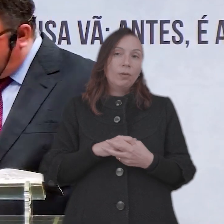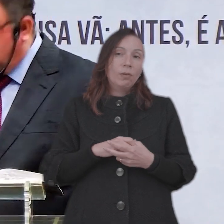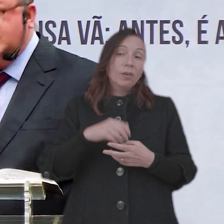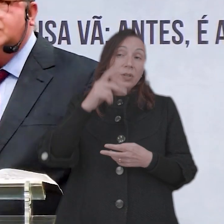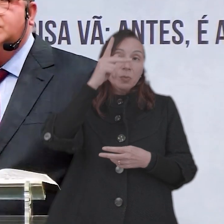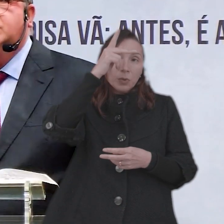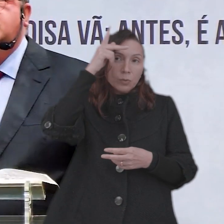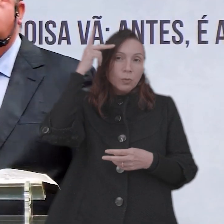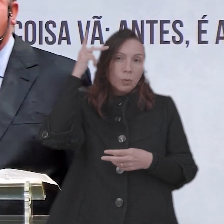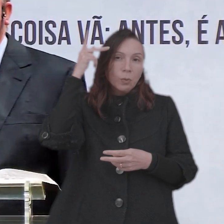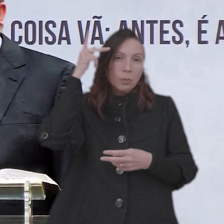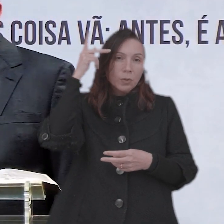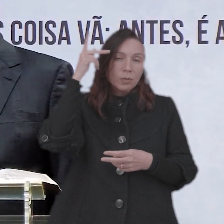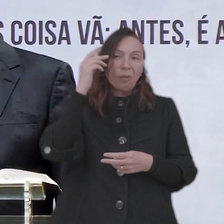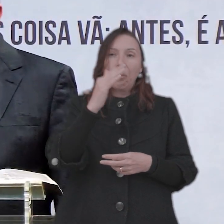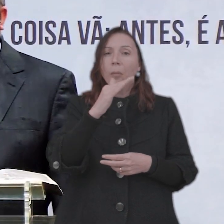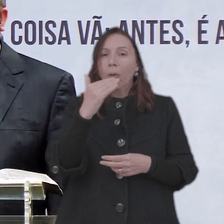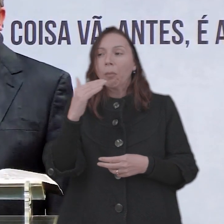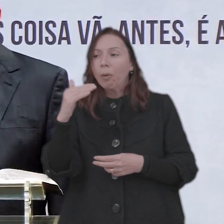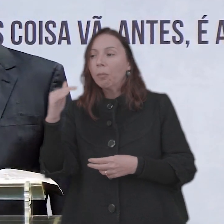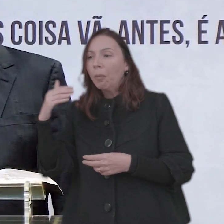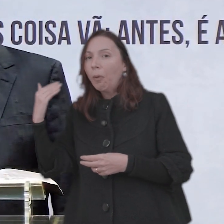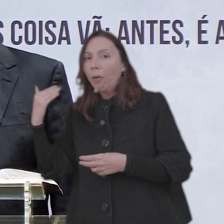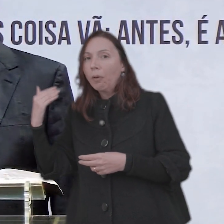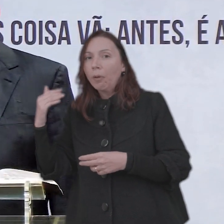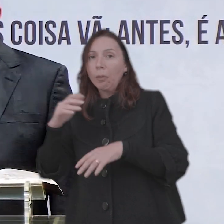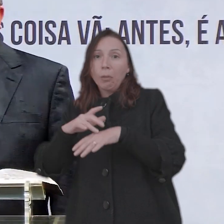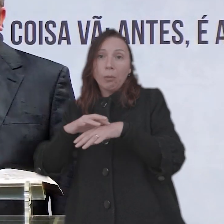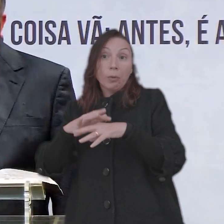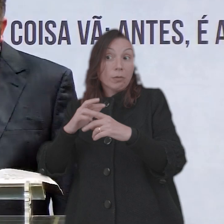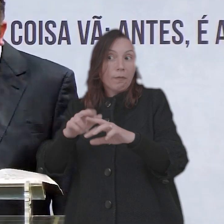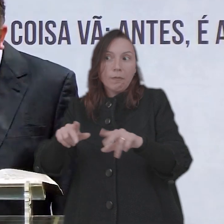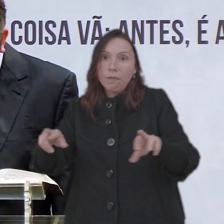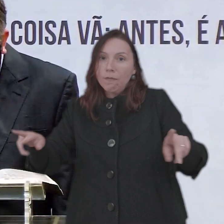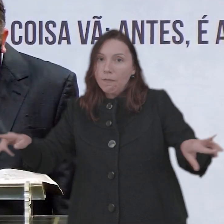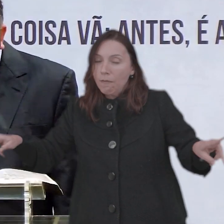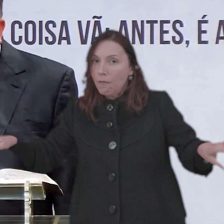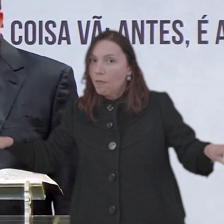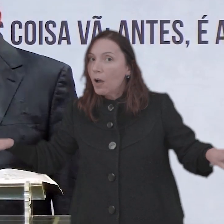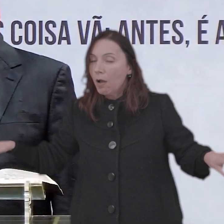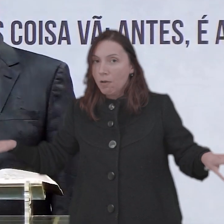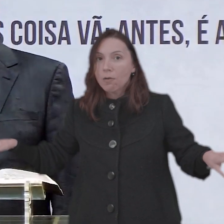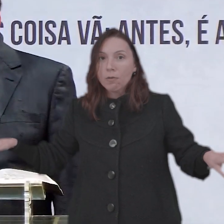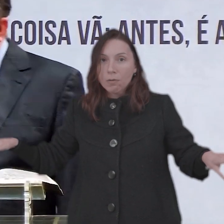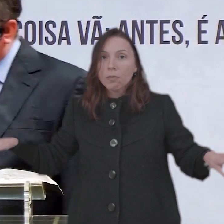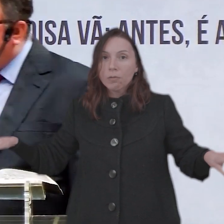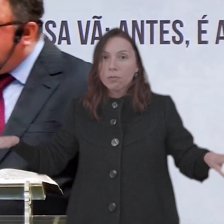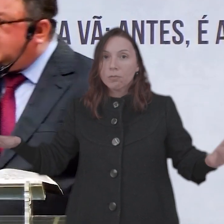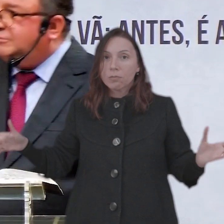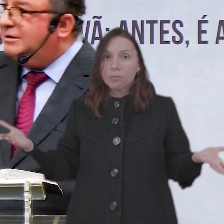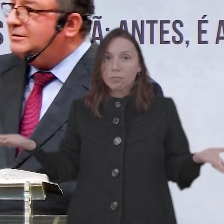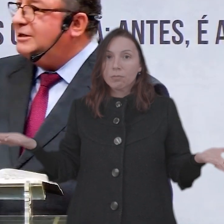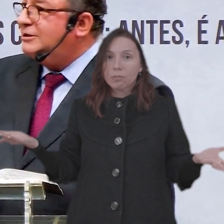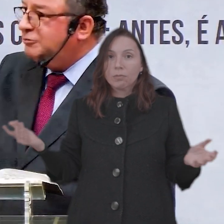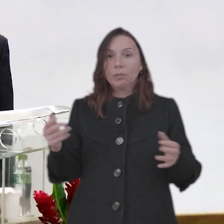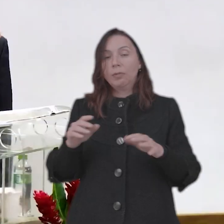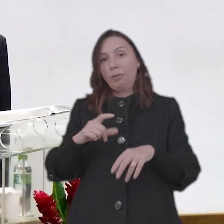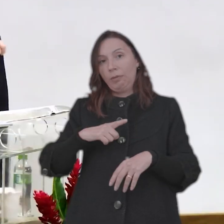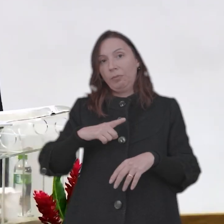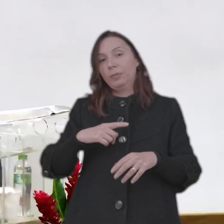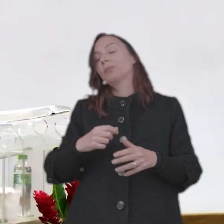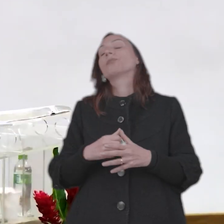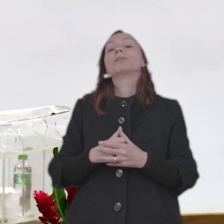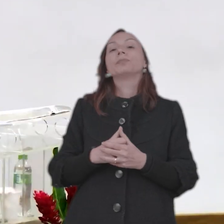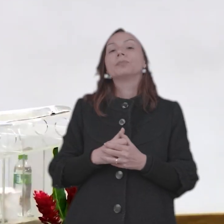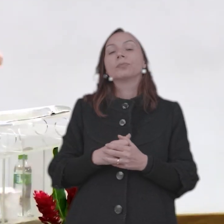para óbitos. Certo? Muitas causas. Quando você morrer, o médico vai ter lá a certidão de óbito, vai